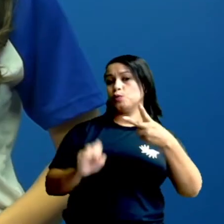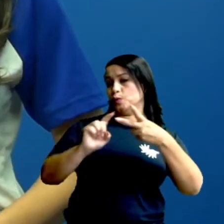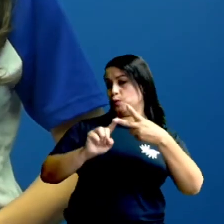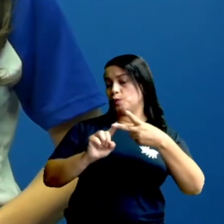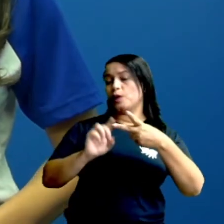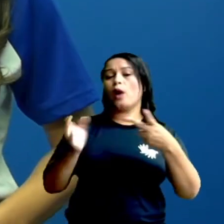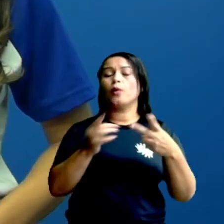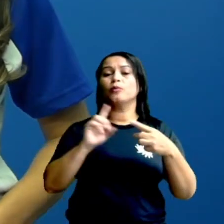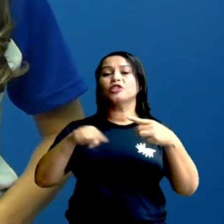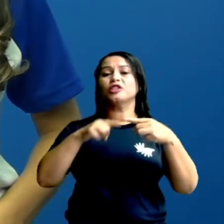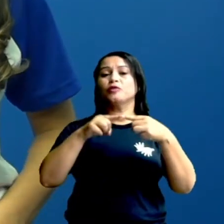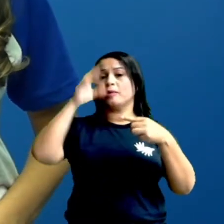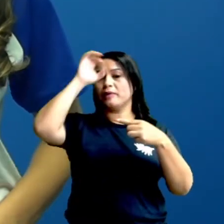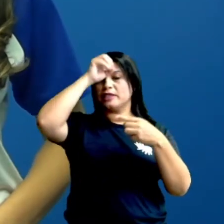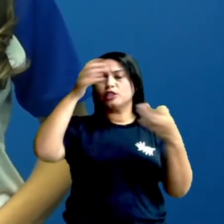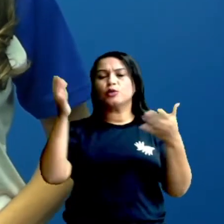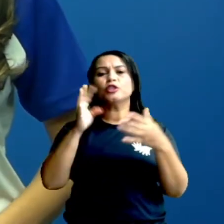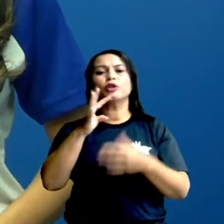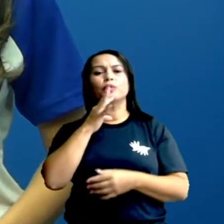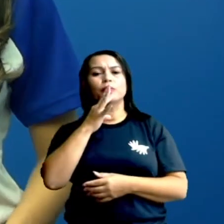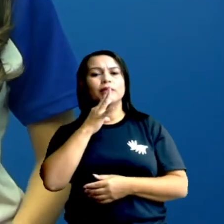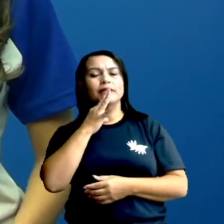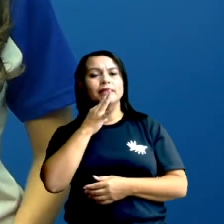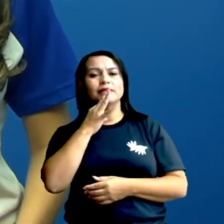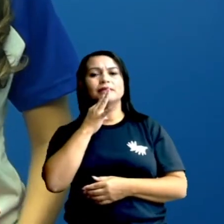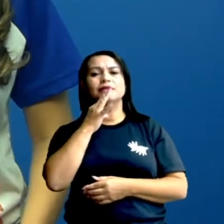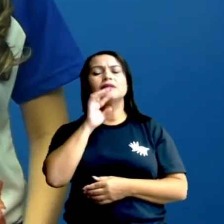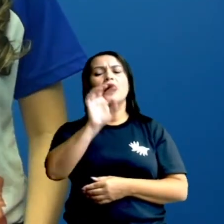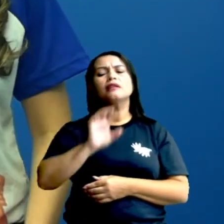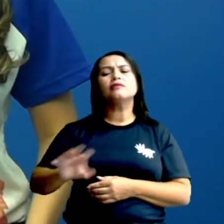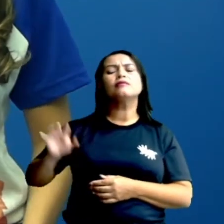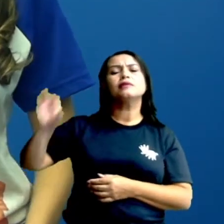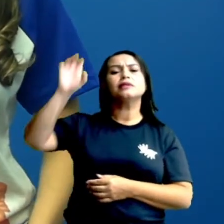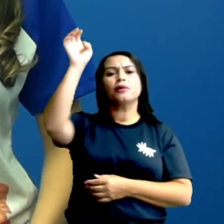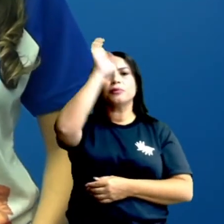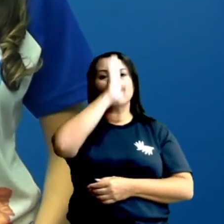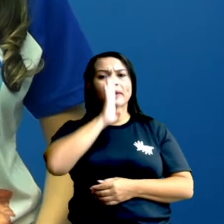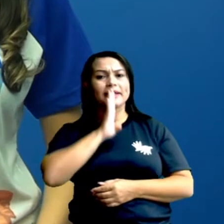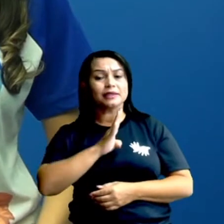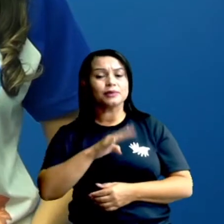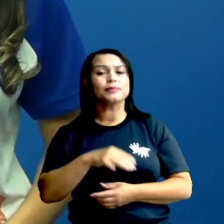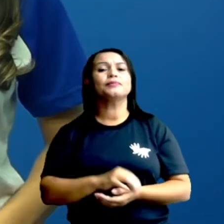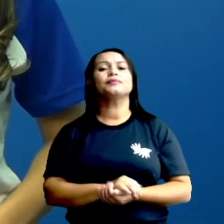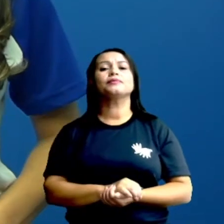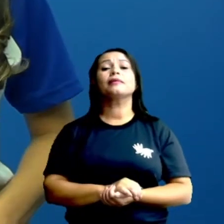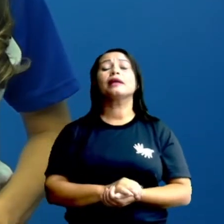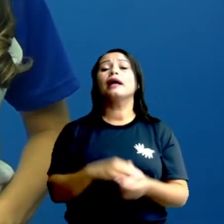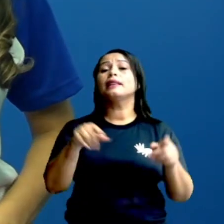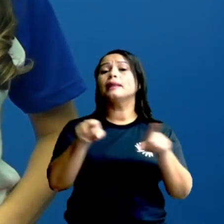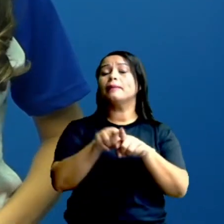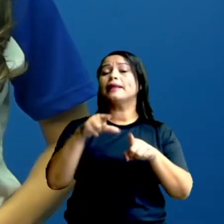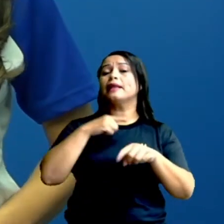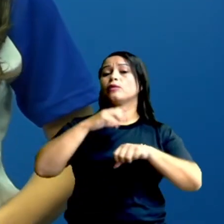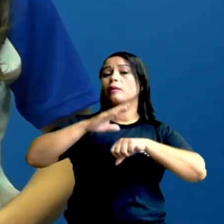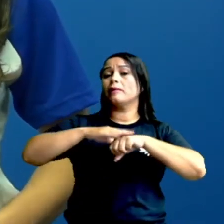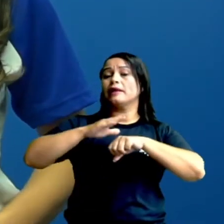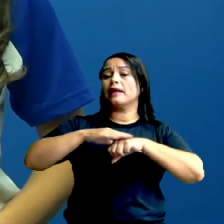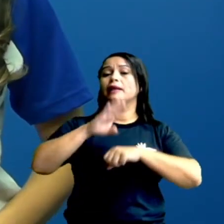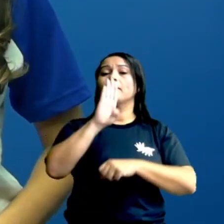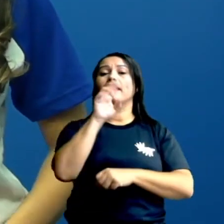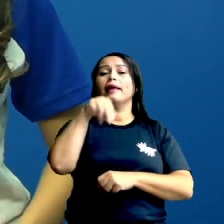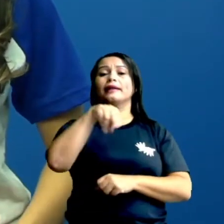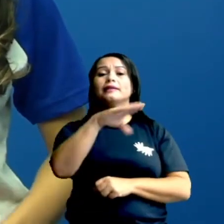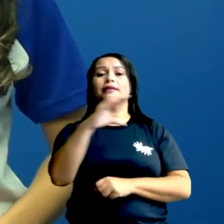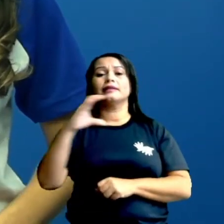dessa aprendizagem de hoje é conhecer a divisão do Brasil em complexos regionais. E a habilidade da Base